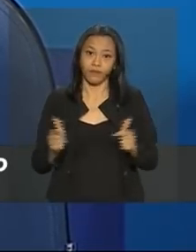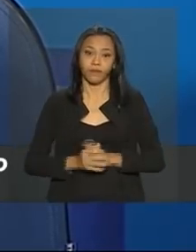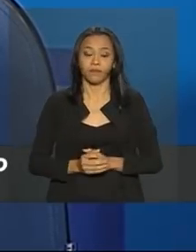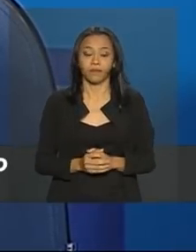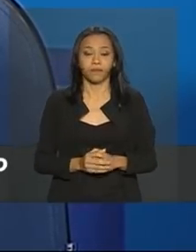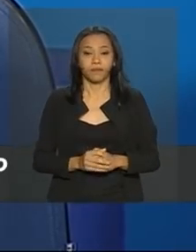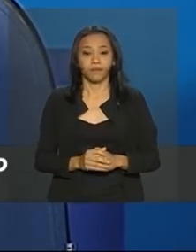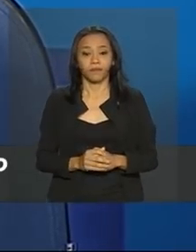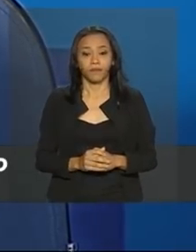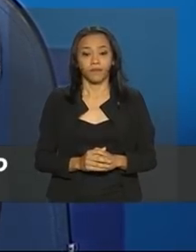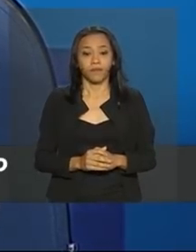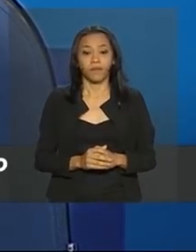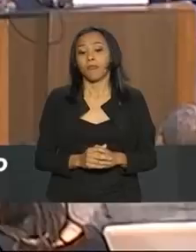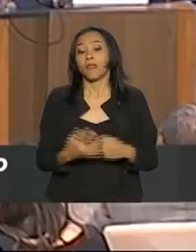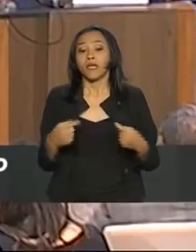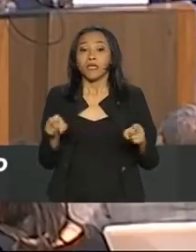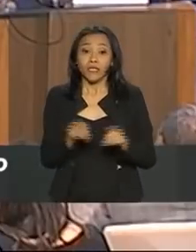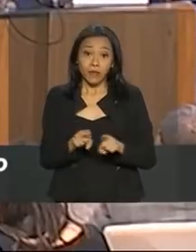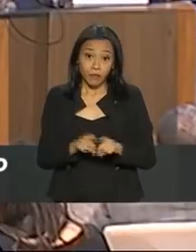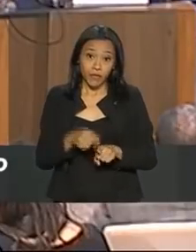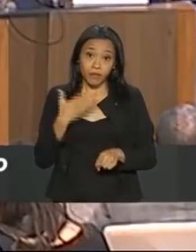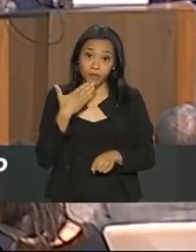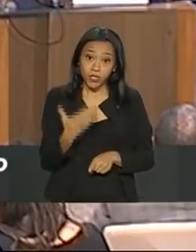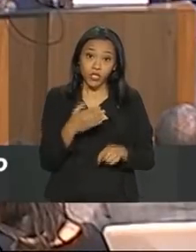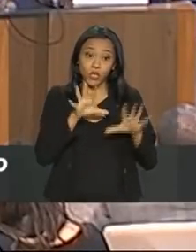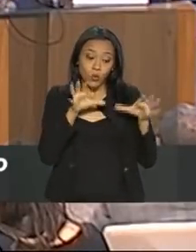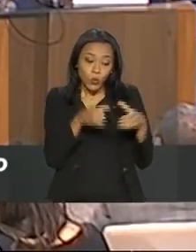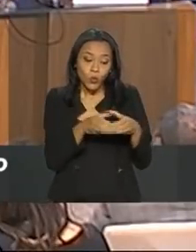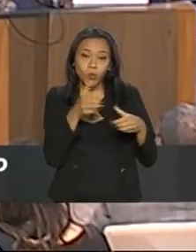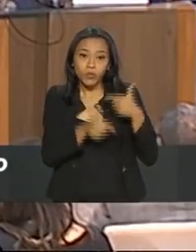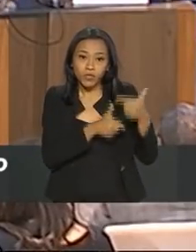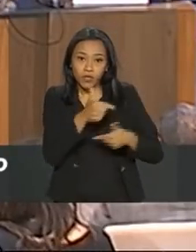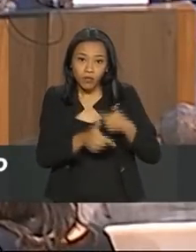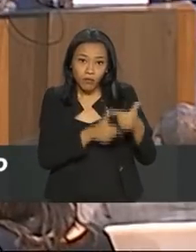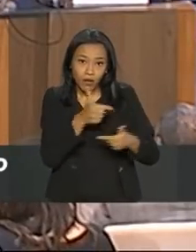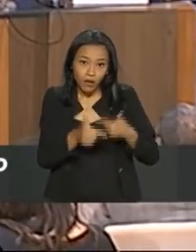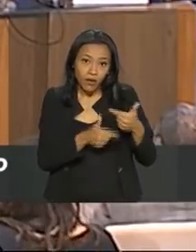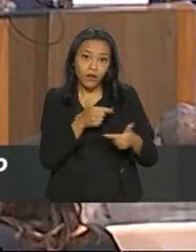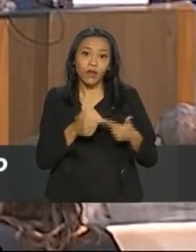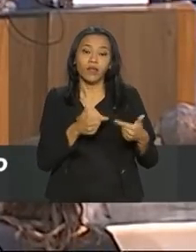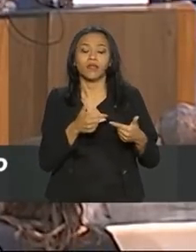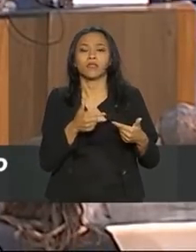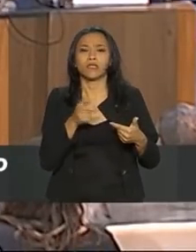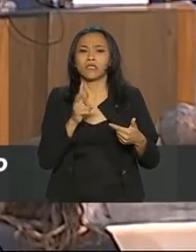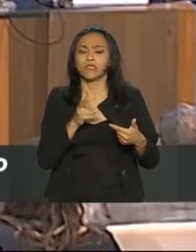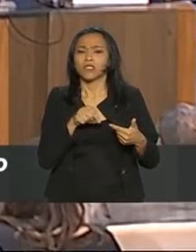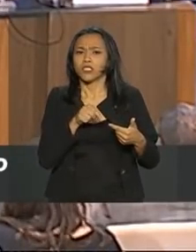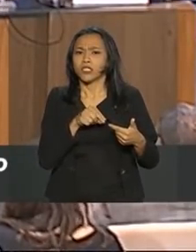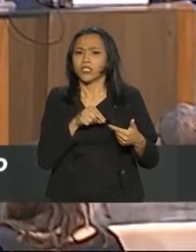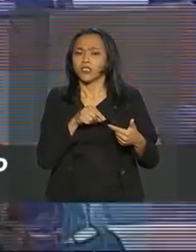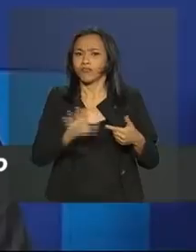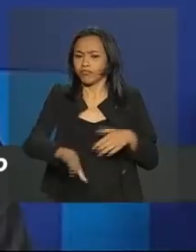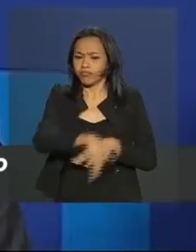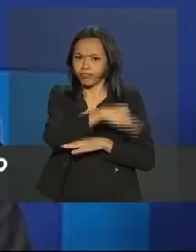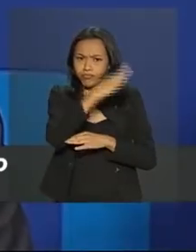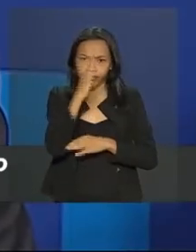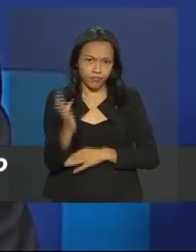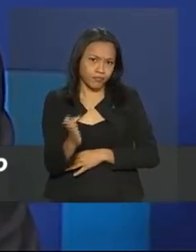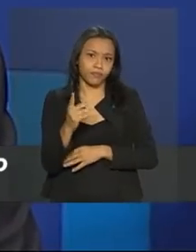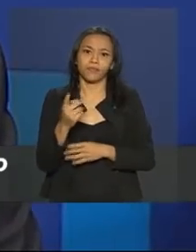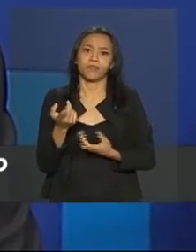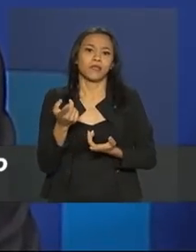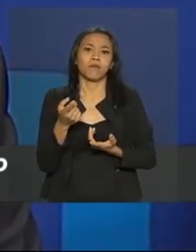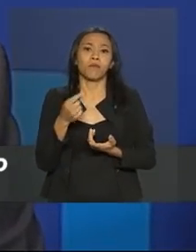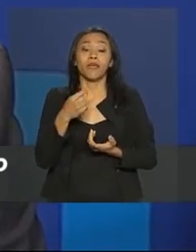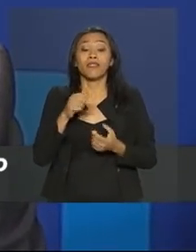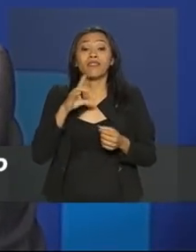a gente pede que eles mantenham equipes de edital de plantão durante o fim-de-semana municípios com perfis